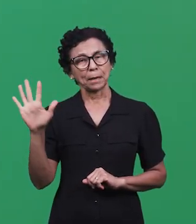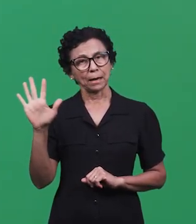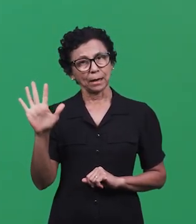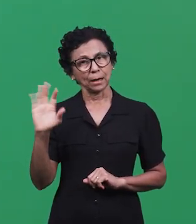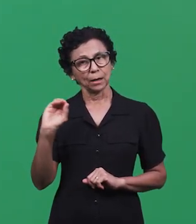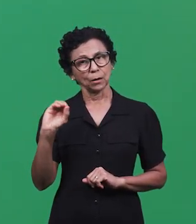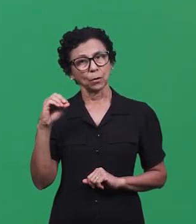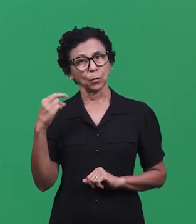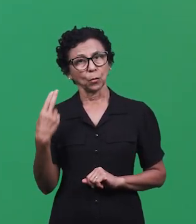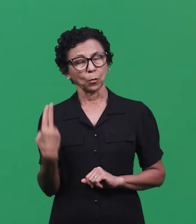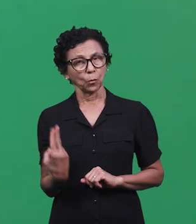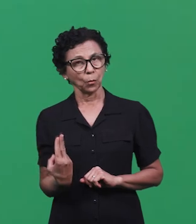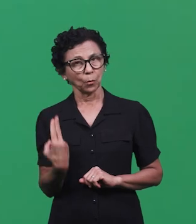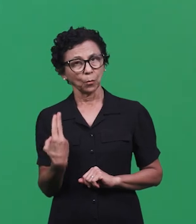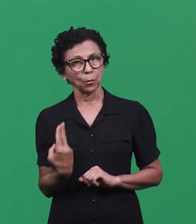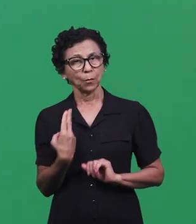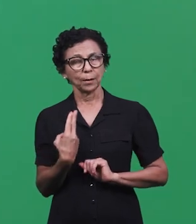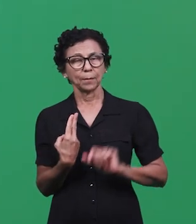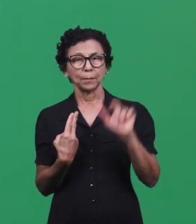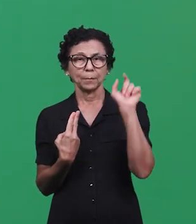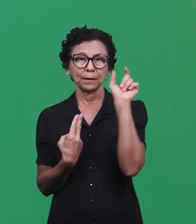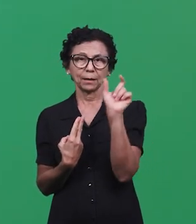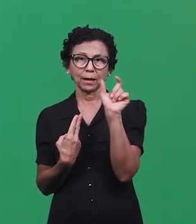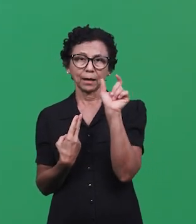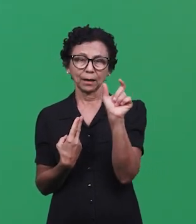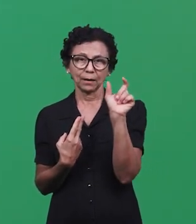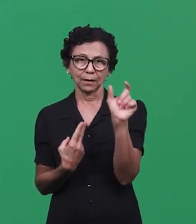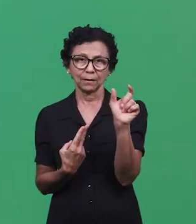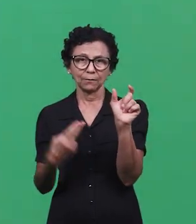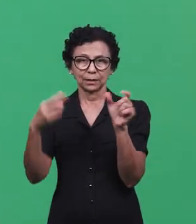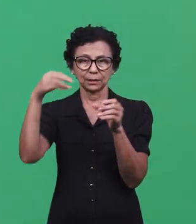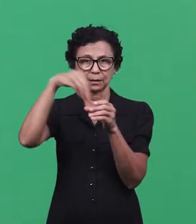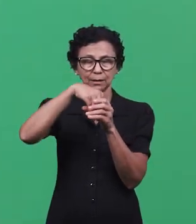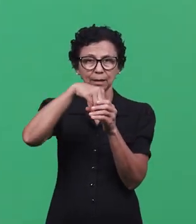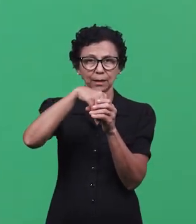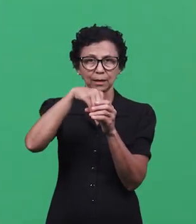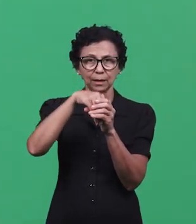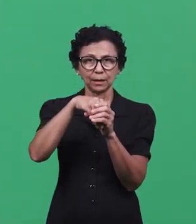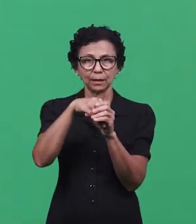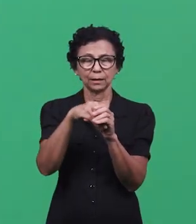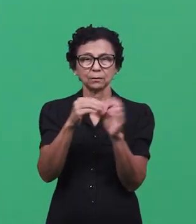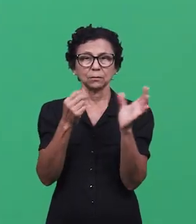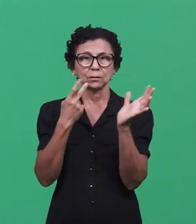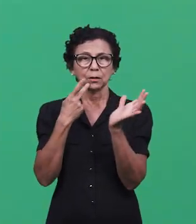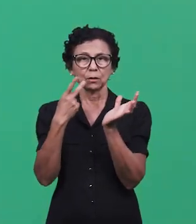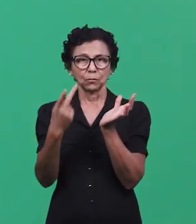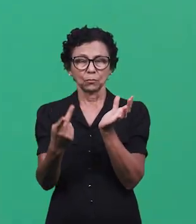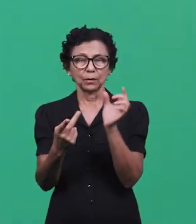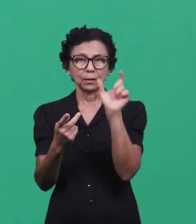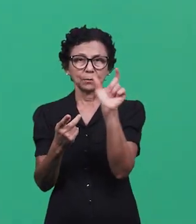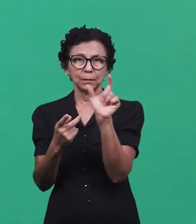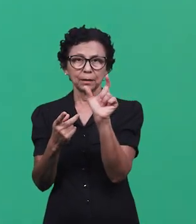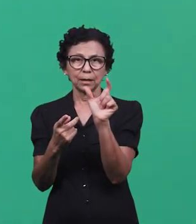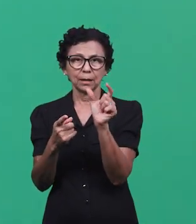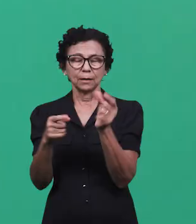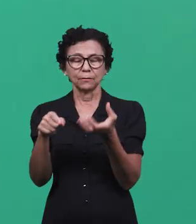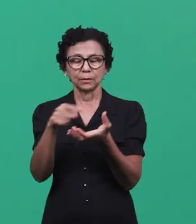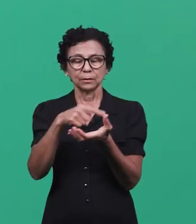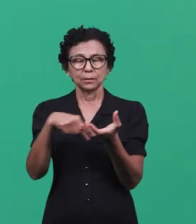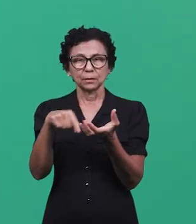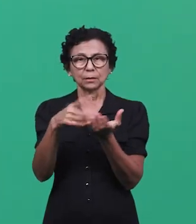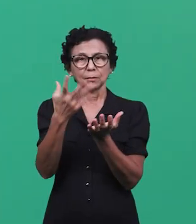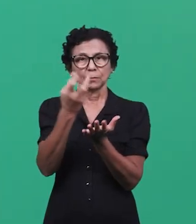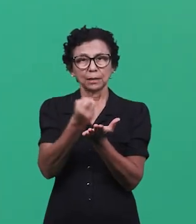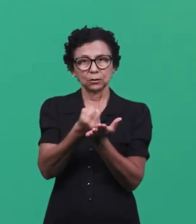imagem com a palavra aqui. Então, nós podemos gravar, levar alguns materiais com essas palavras gravadas, mas